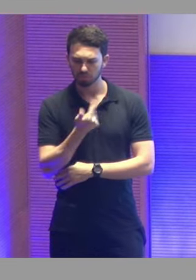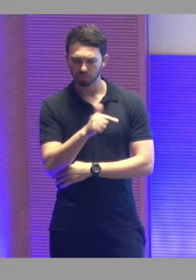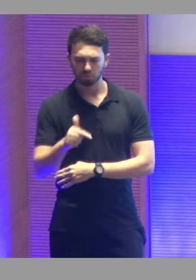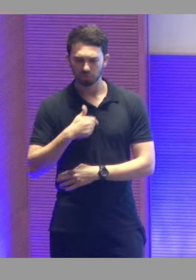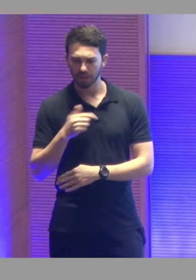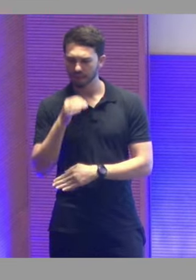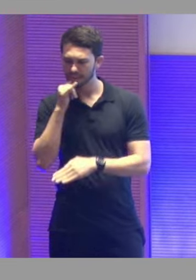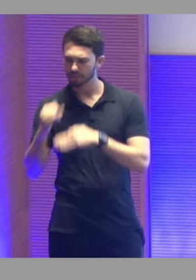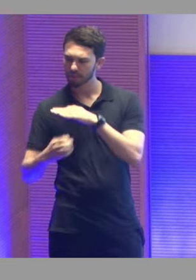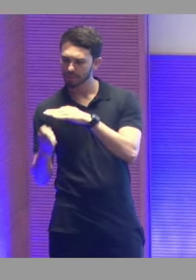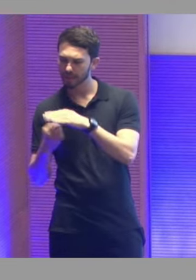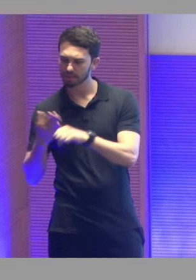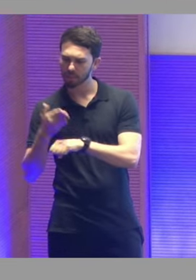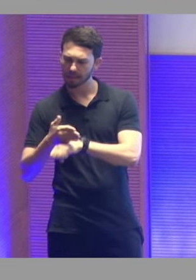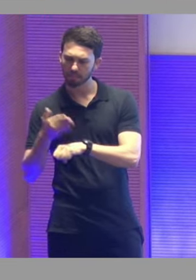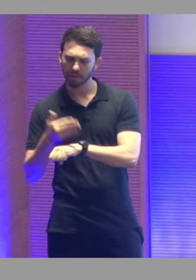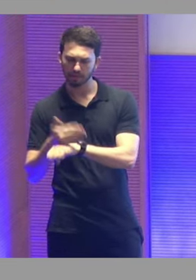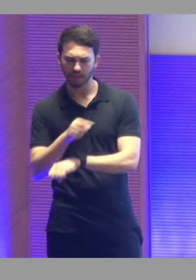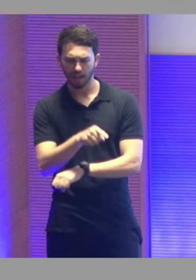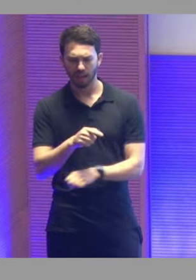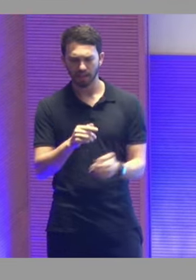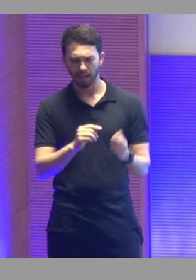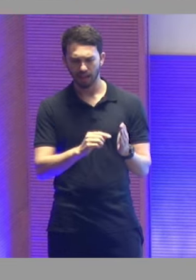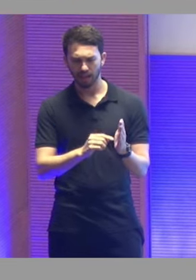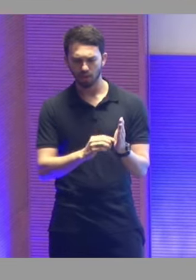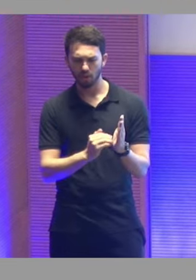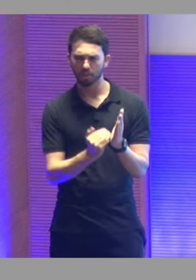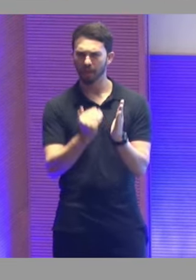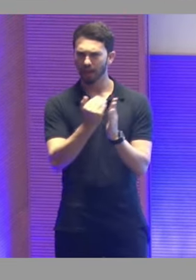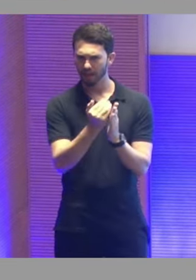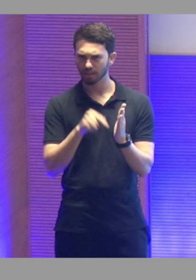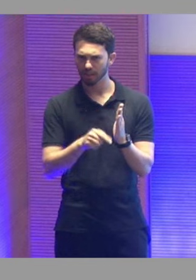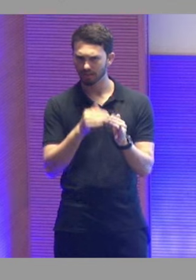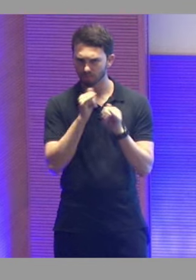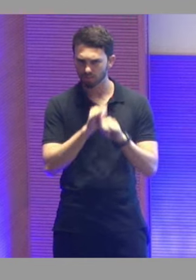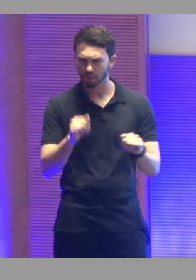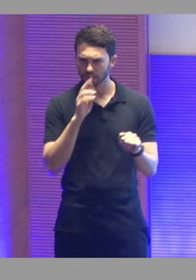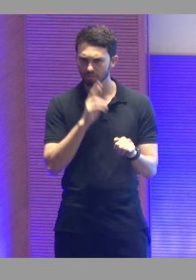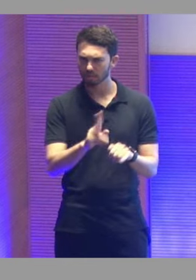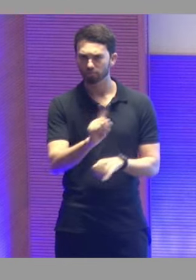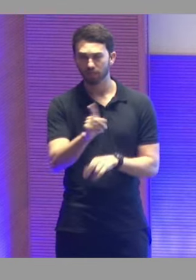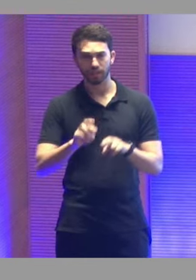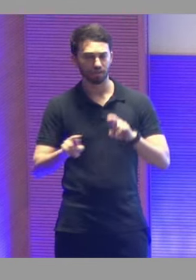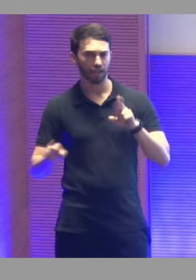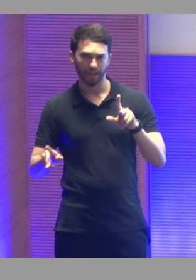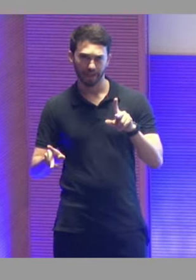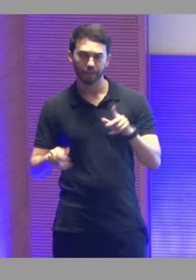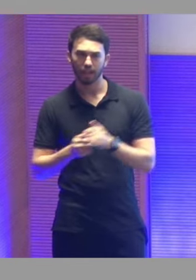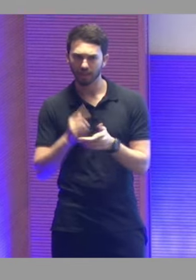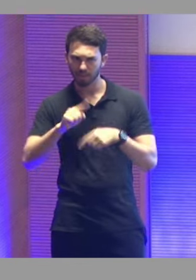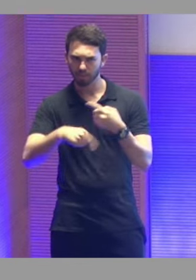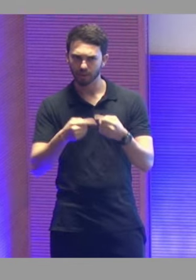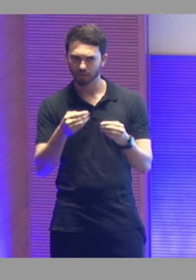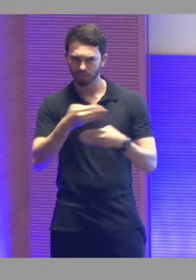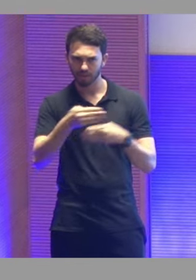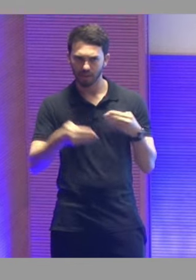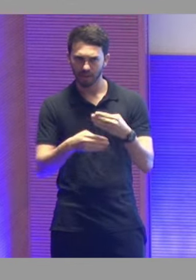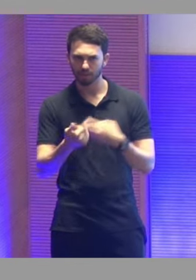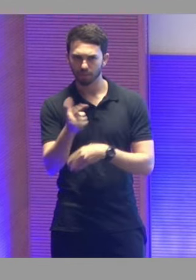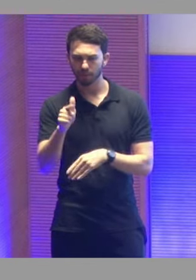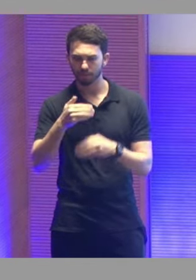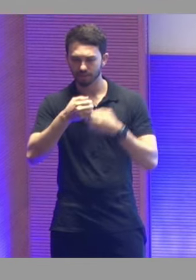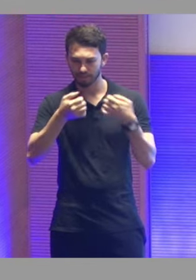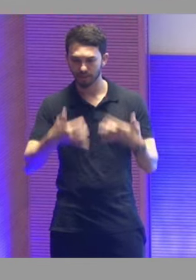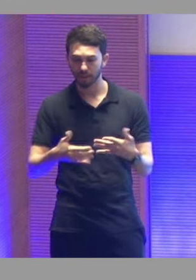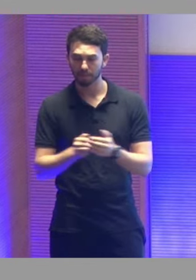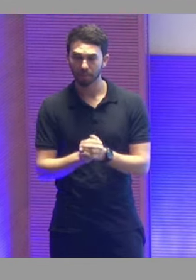do número de organizações e o aumento das emissões de scopo 2 existem alguns motivos que a gente vai explicar para vocês melhor nos próximos slides cabendo